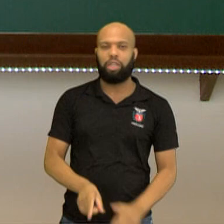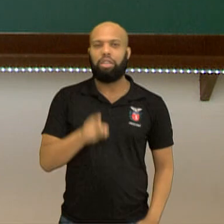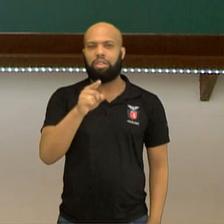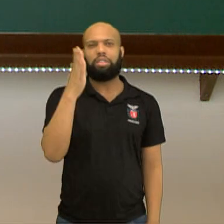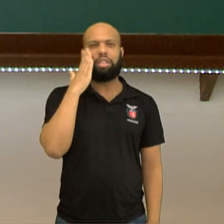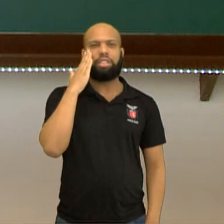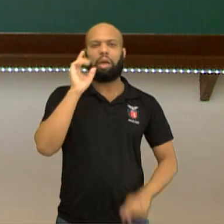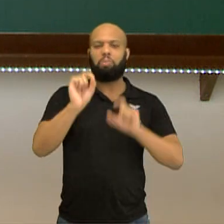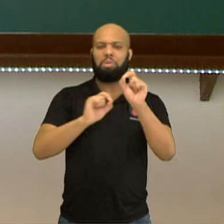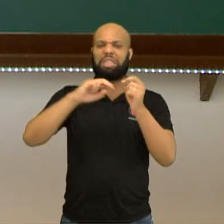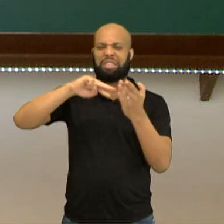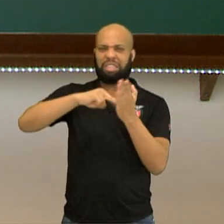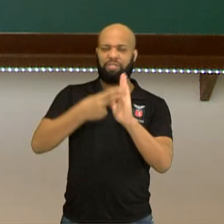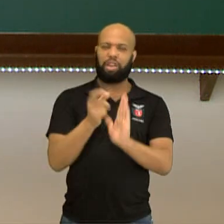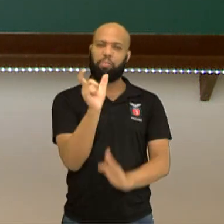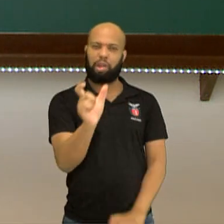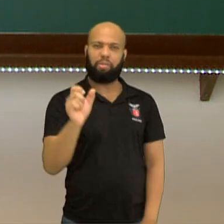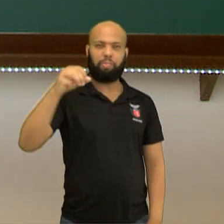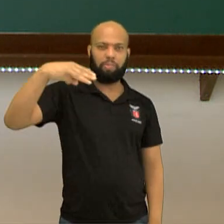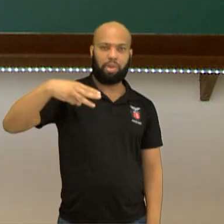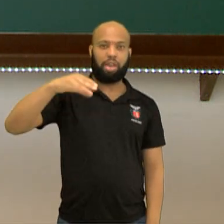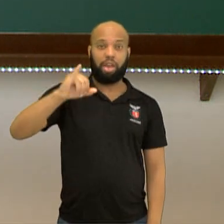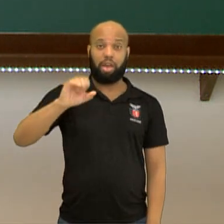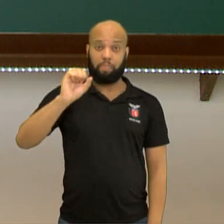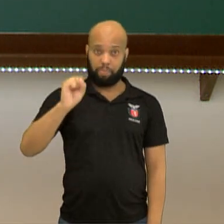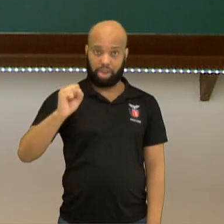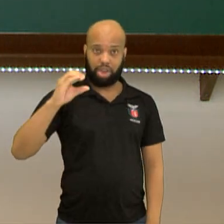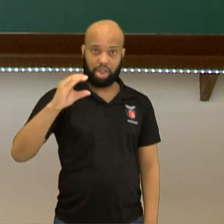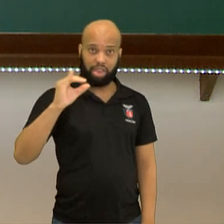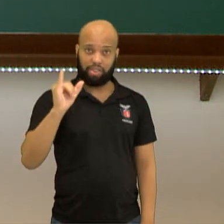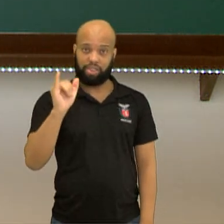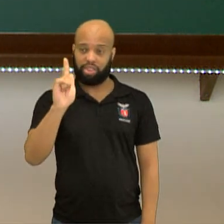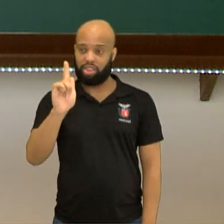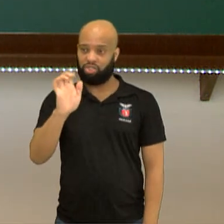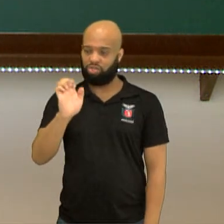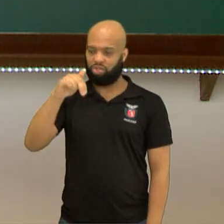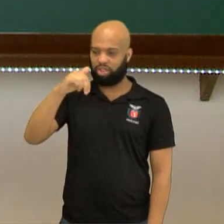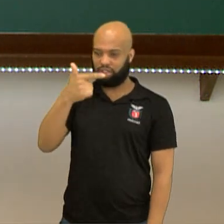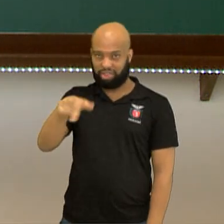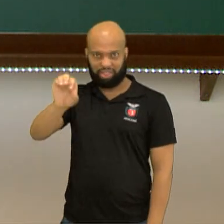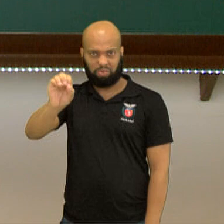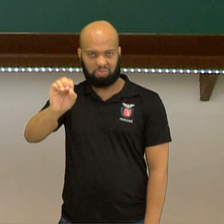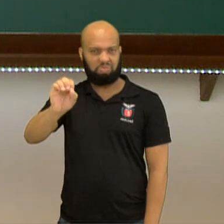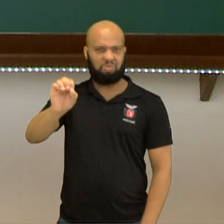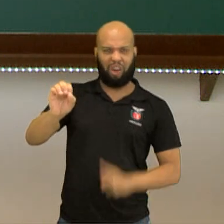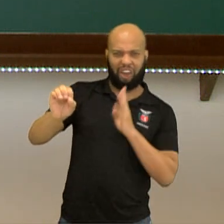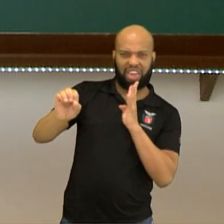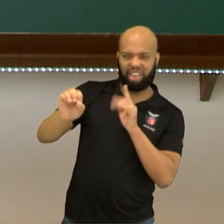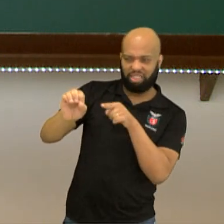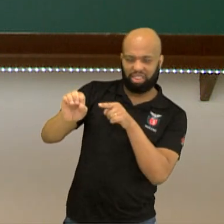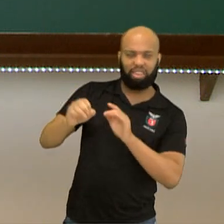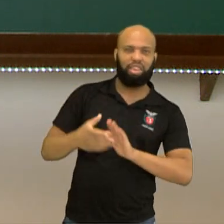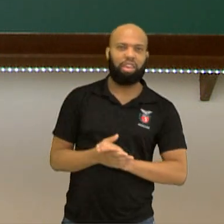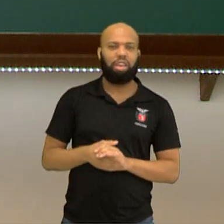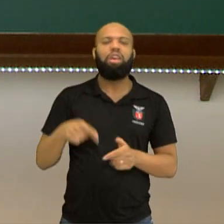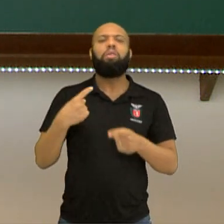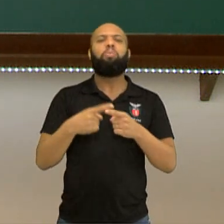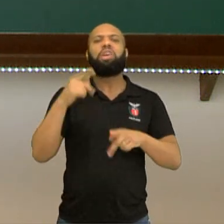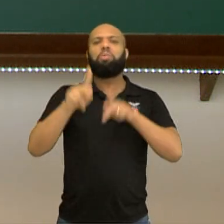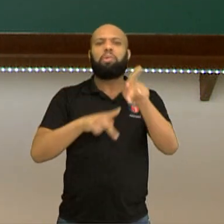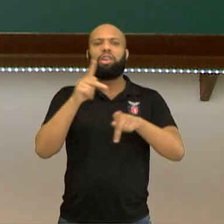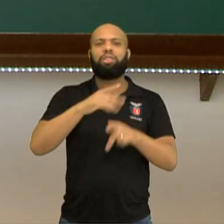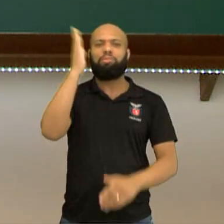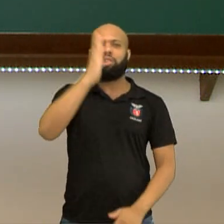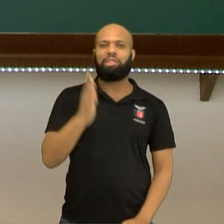o que é miscigenação? Já ouviu essa palavra? Entende o significado dela? E por que a população brasileira